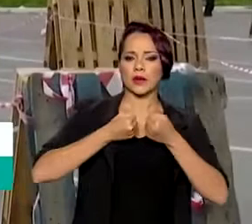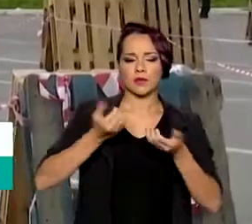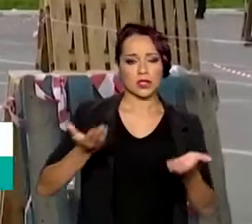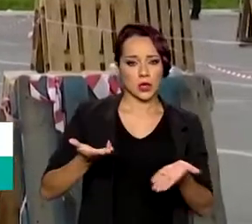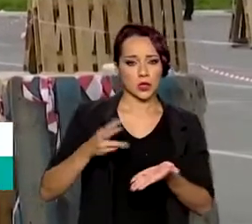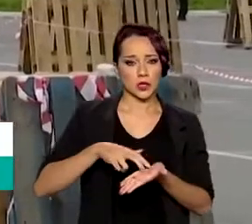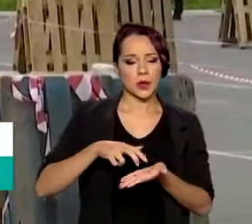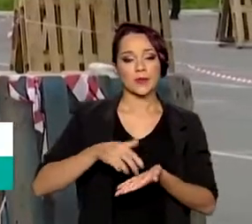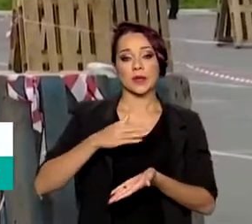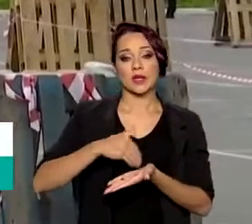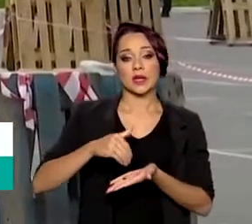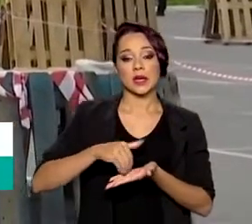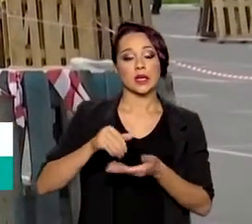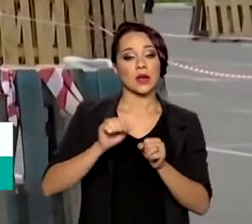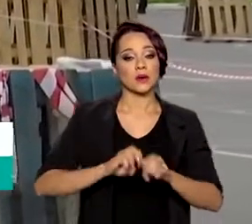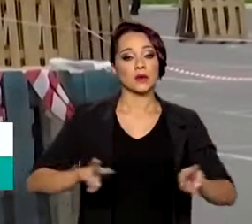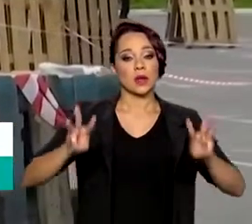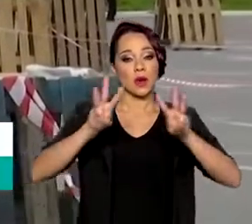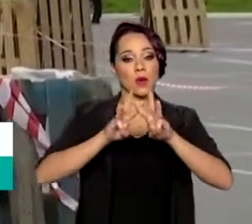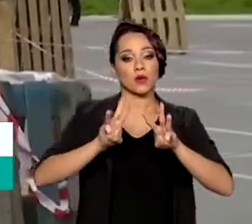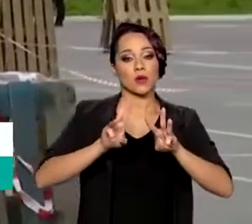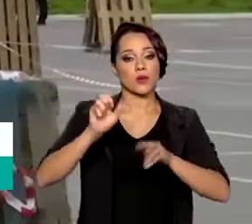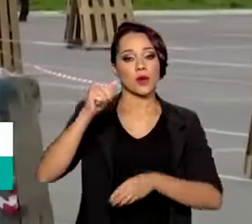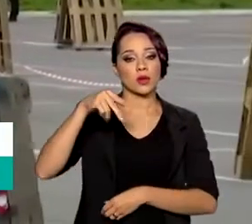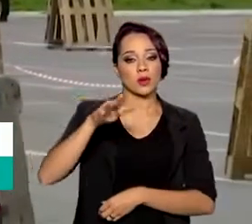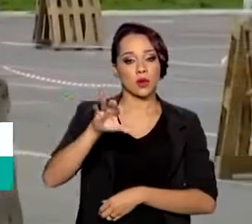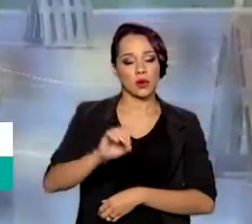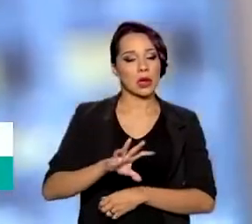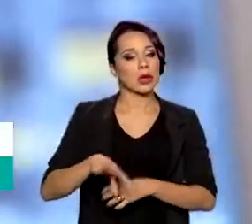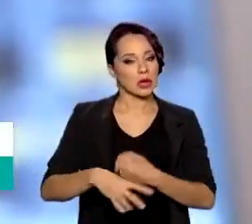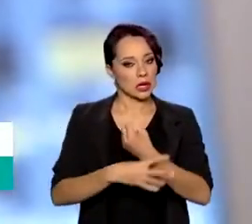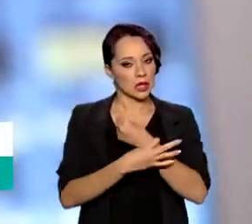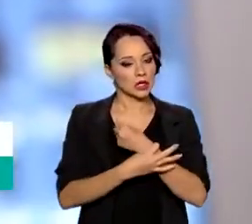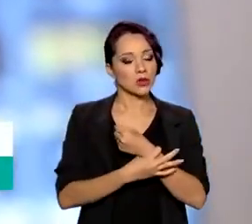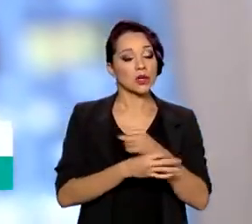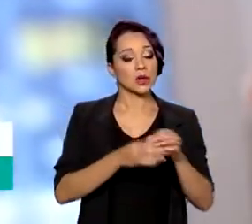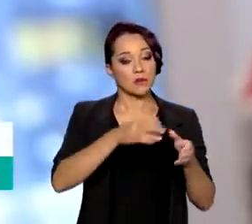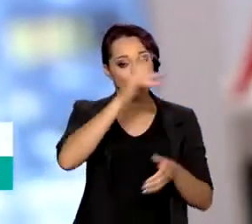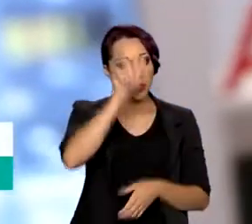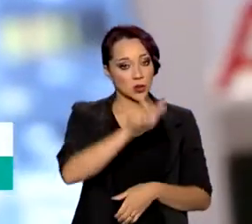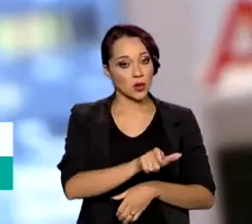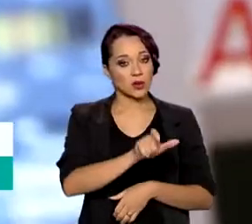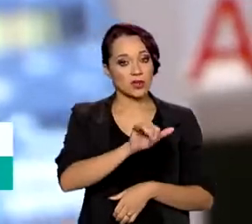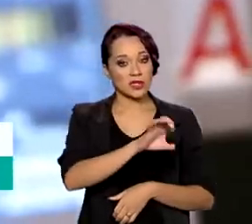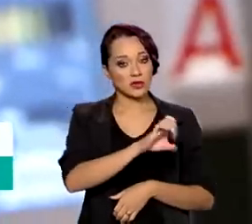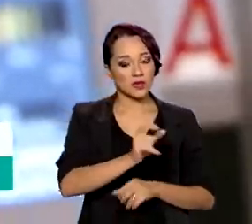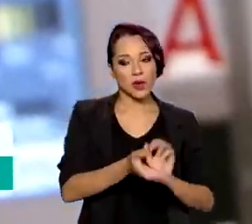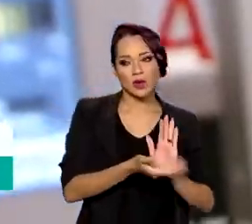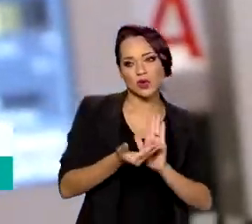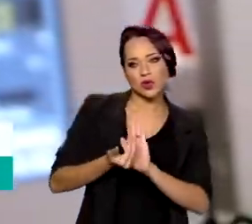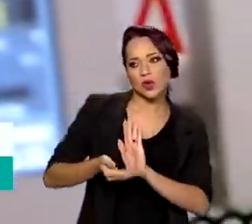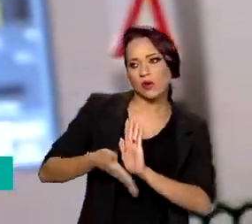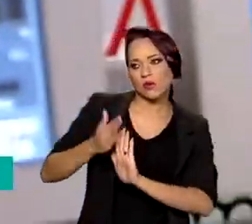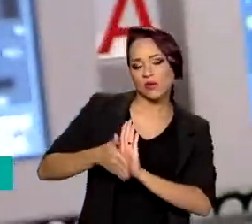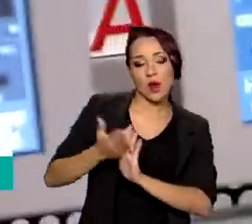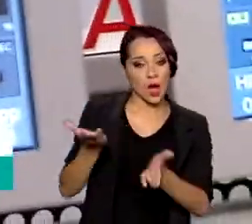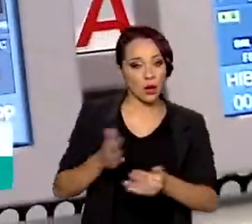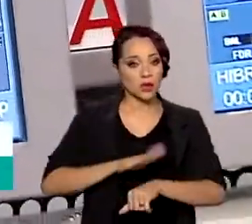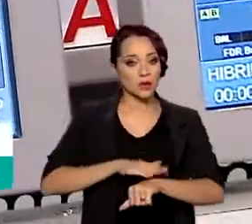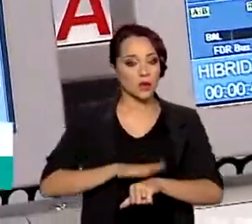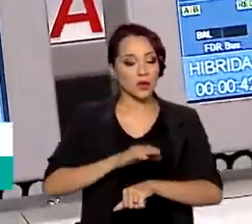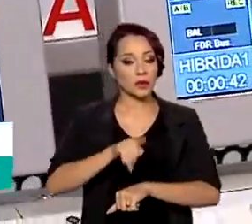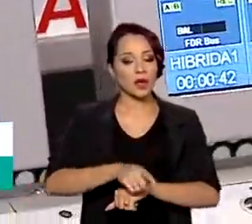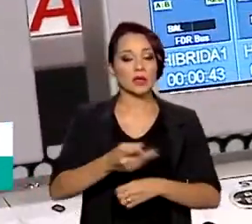o secretário-geral da ONU, Antônio Guterres, garantiu que a retirada de civis está em andamento neste momento em